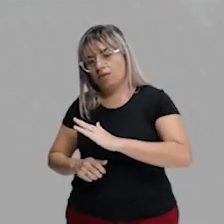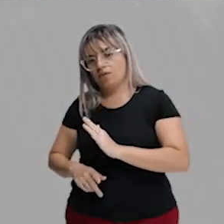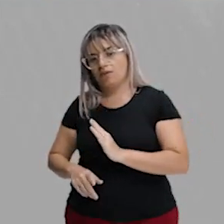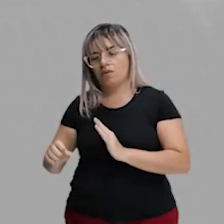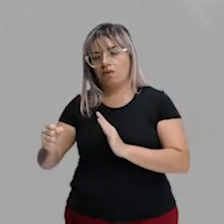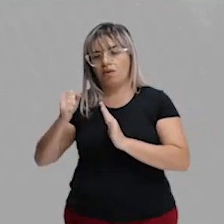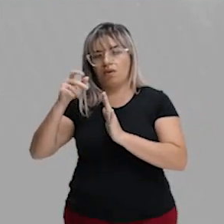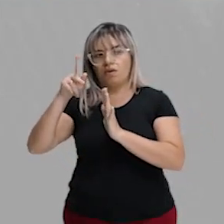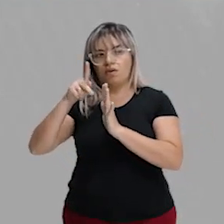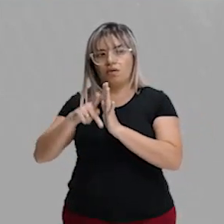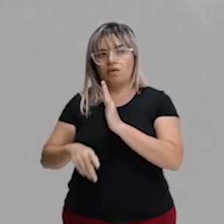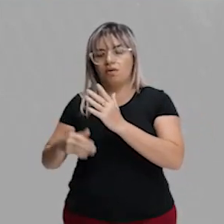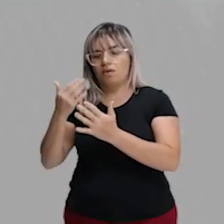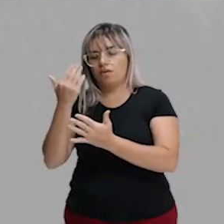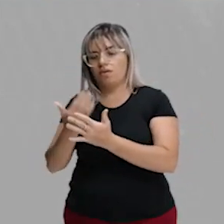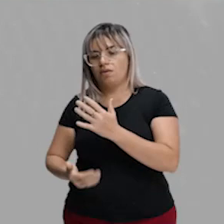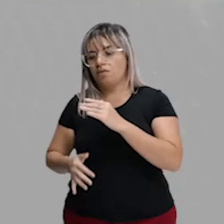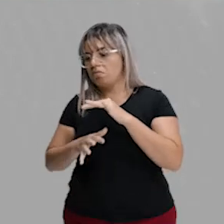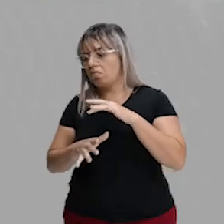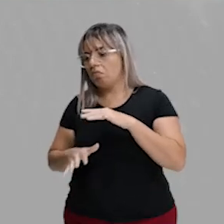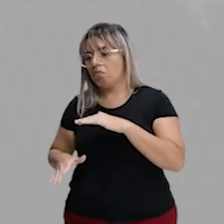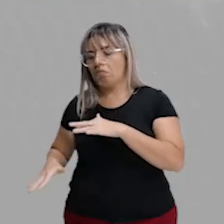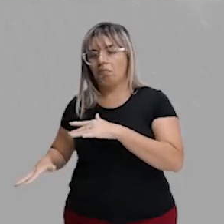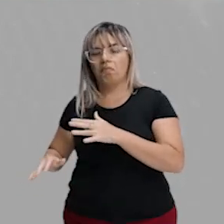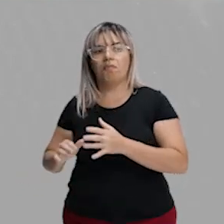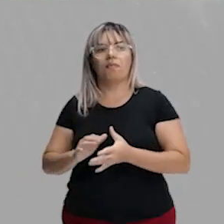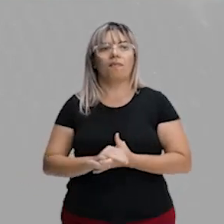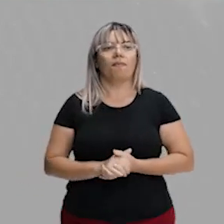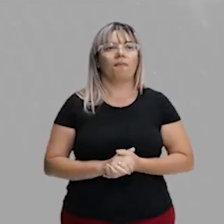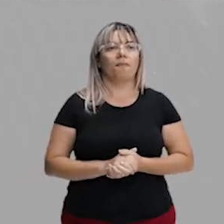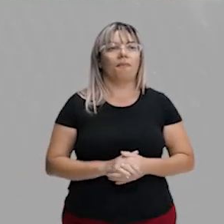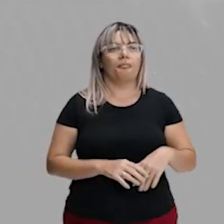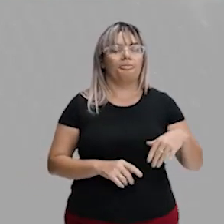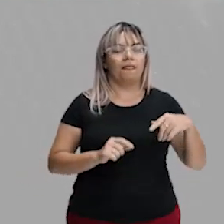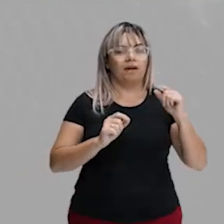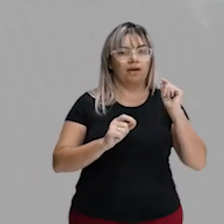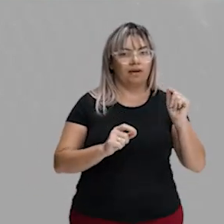ser perdido, né? Essa potência total